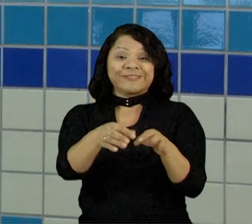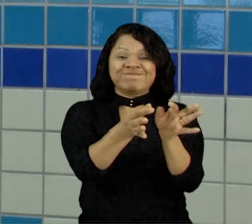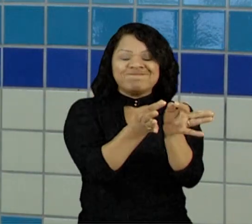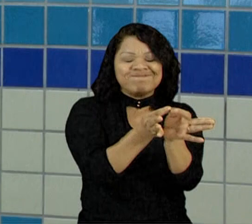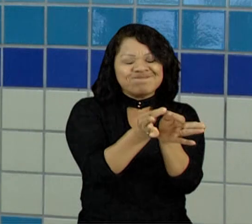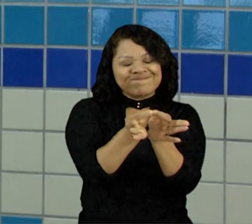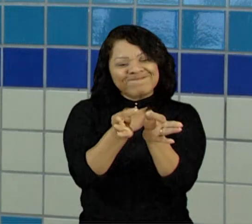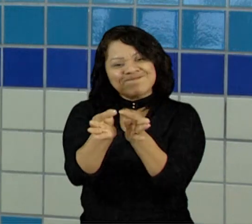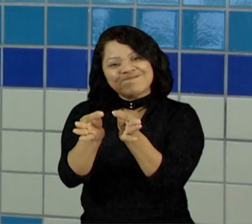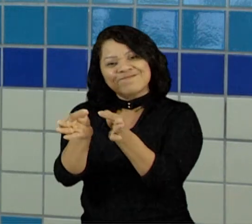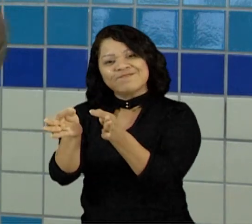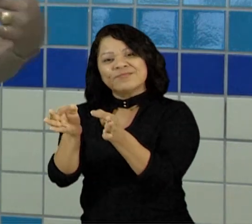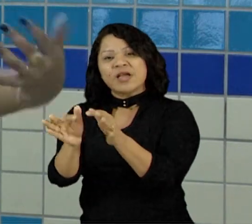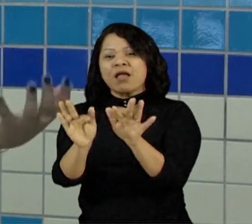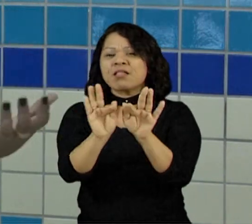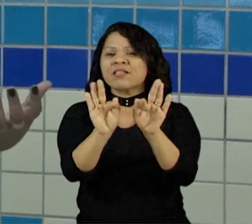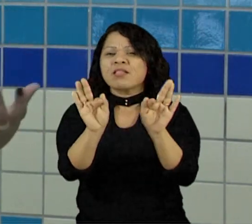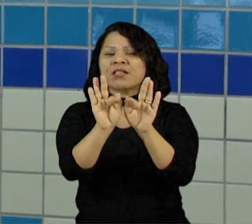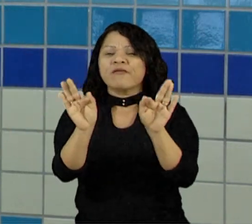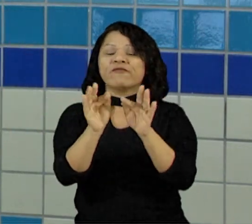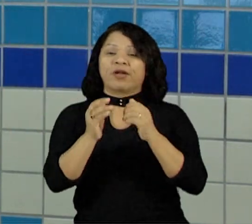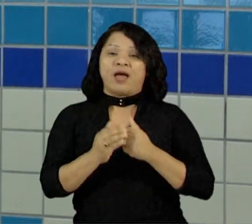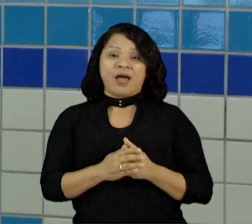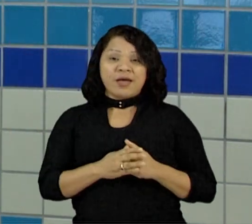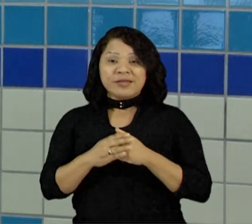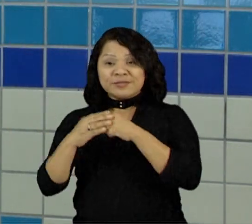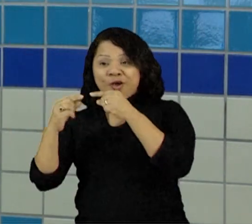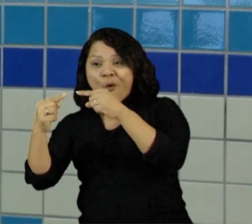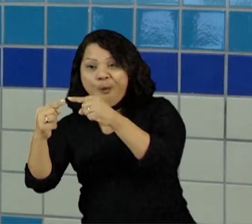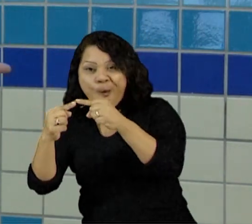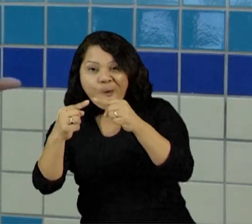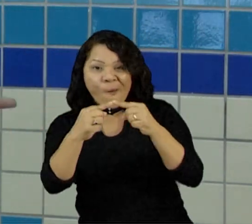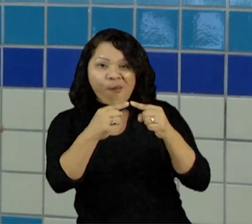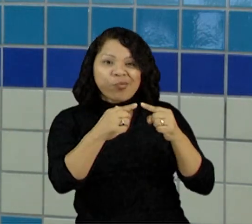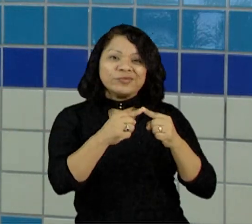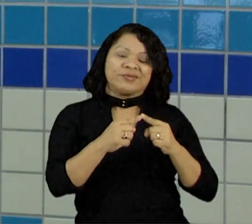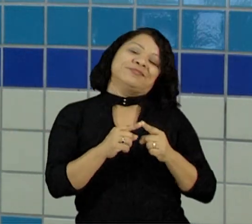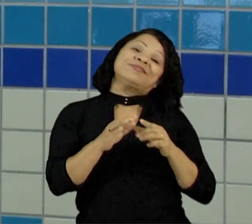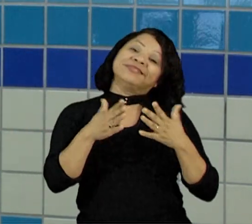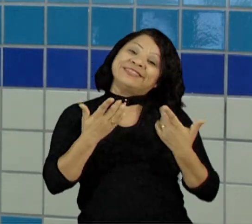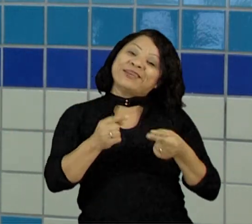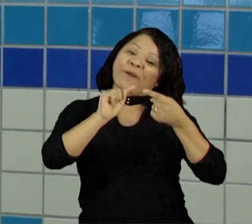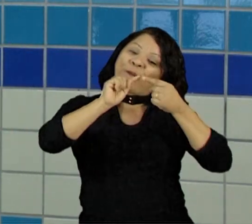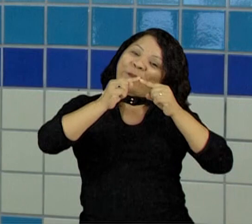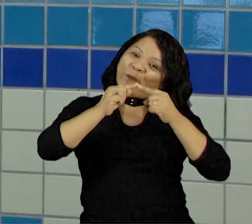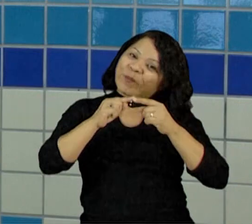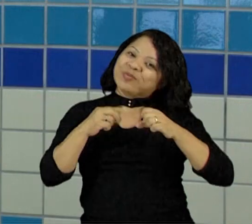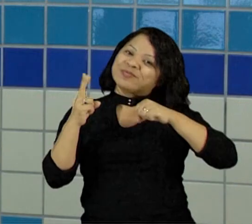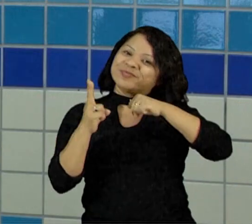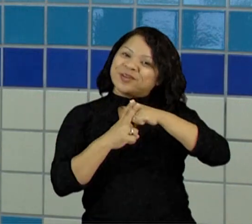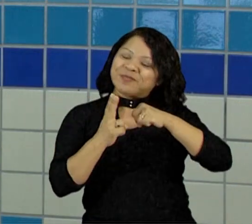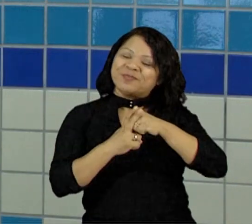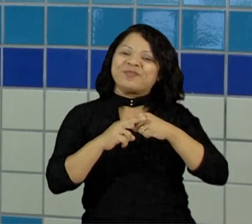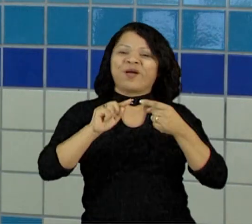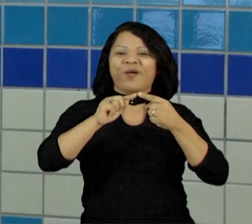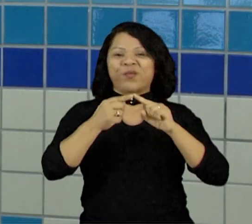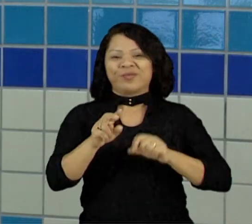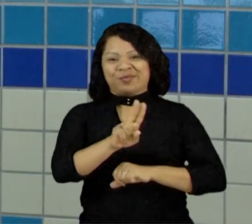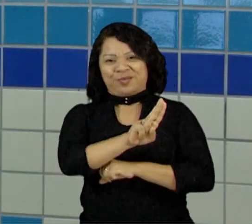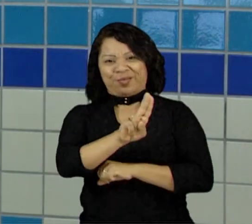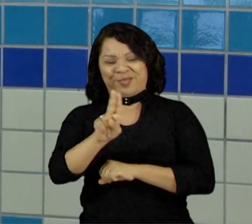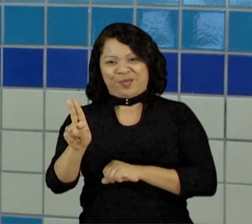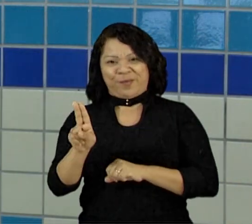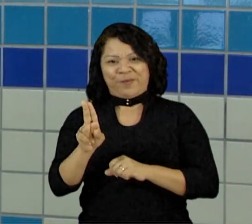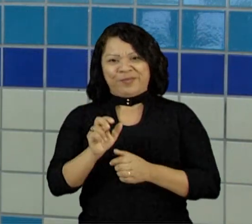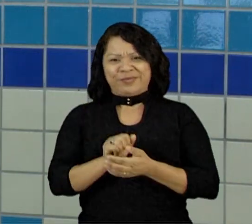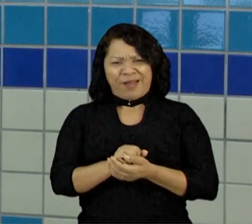organizados na frase, concordando. Isso nós chamamos de concordância verbal e concordância nominal.